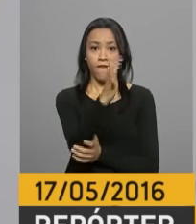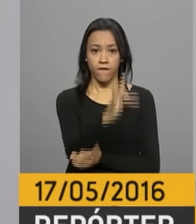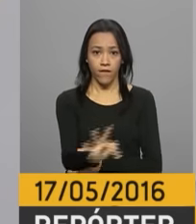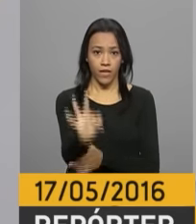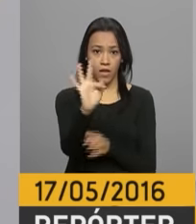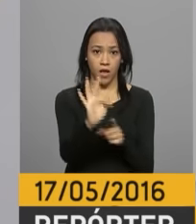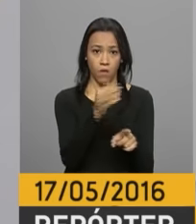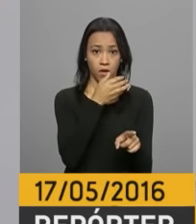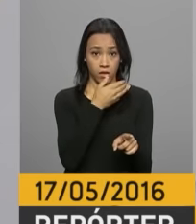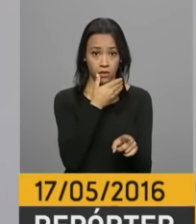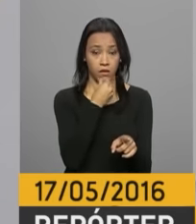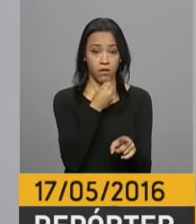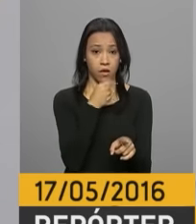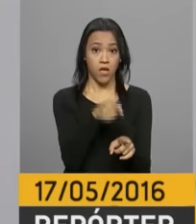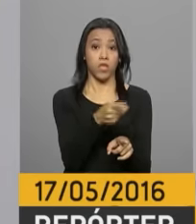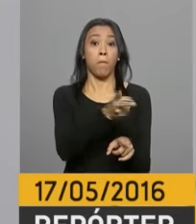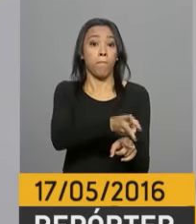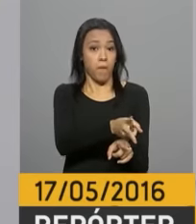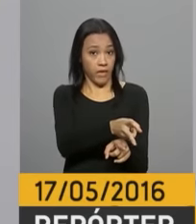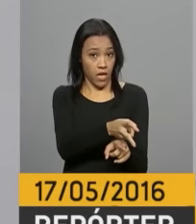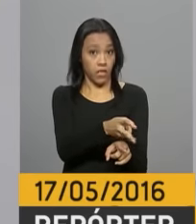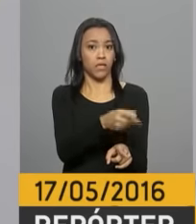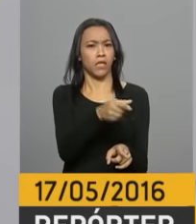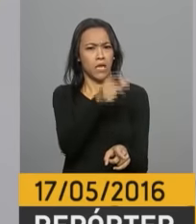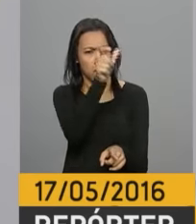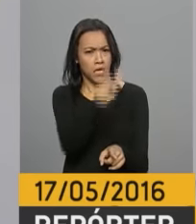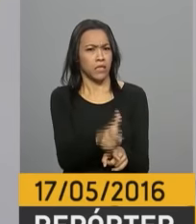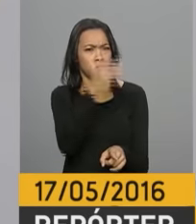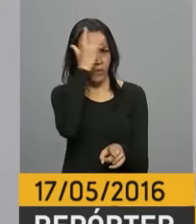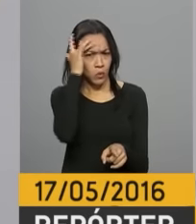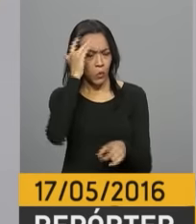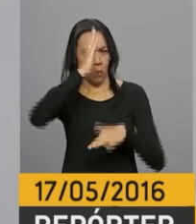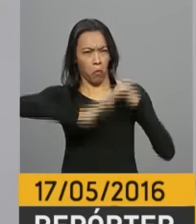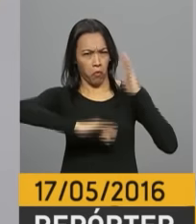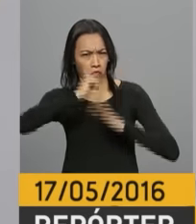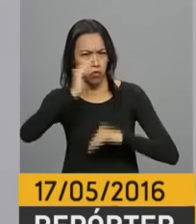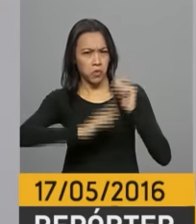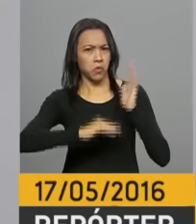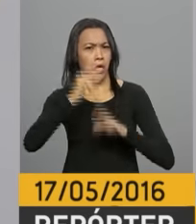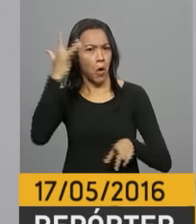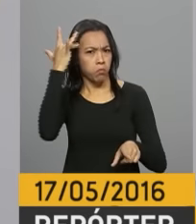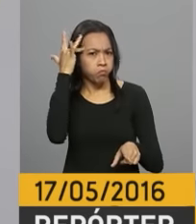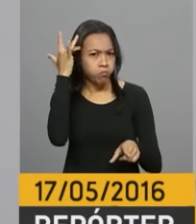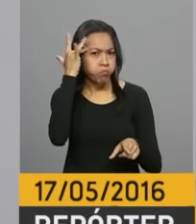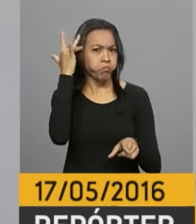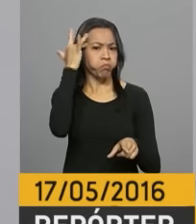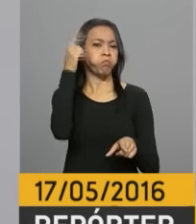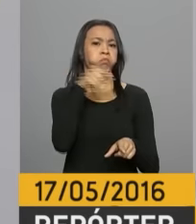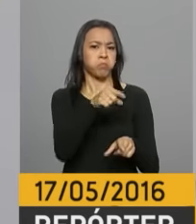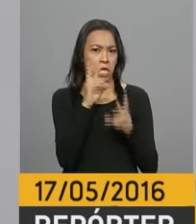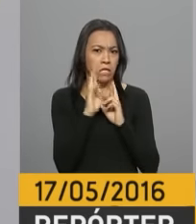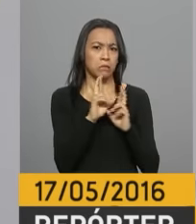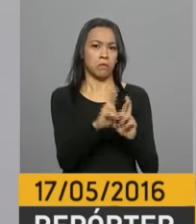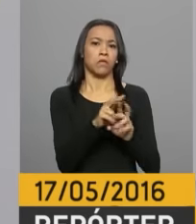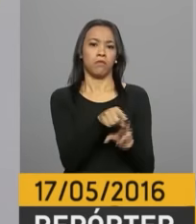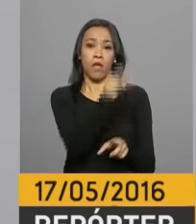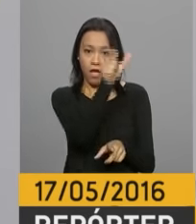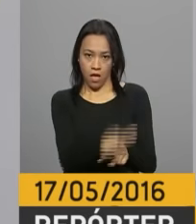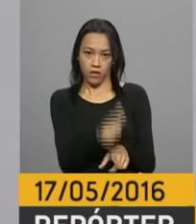que é, um profissional de grande competência e grande respeito.